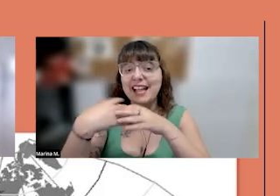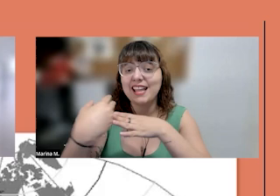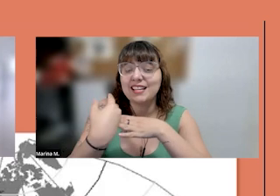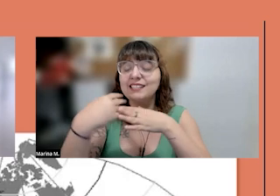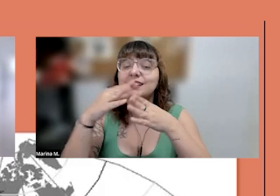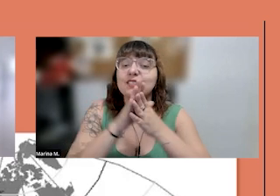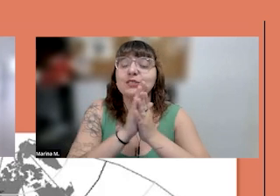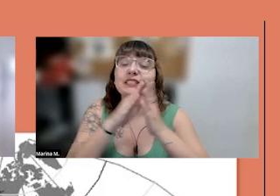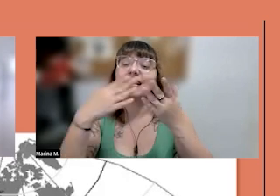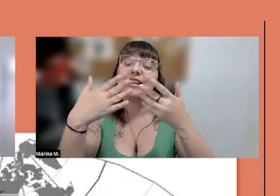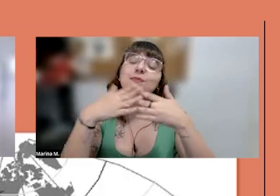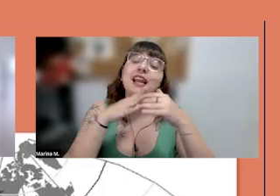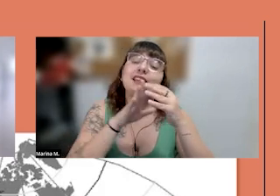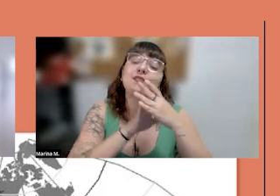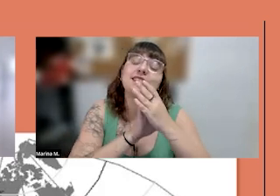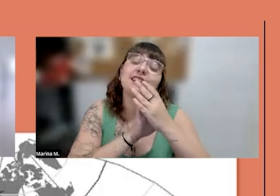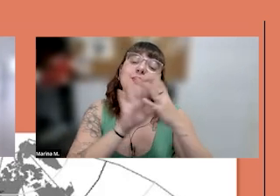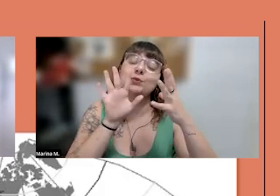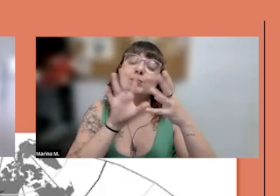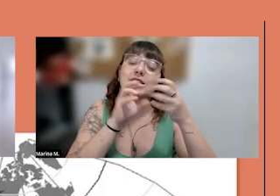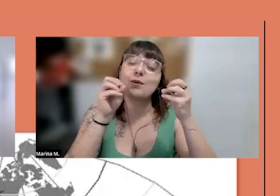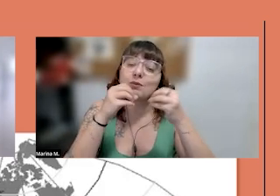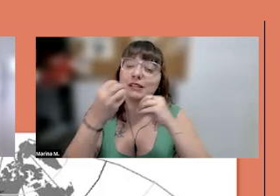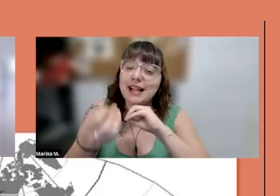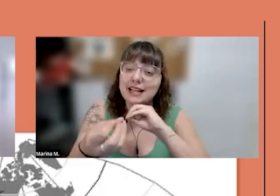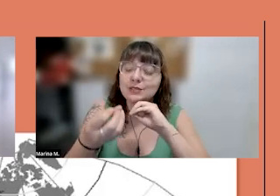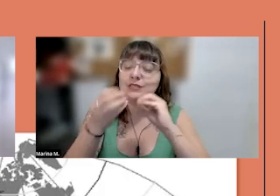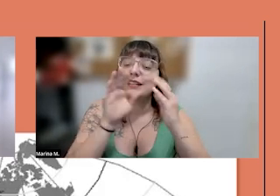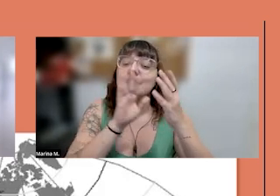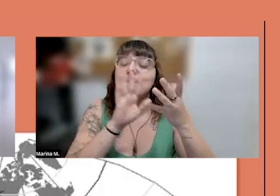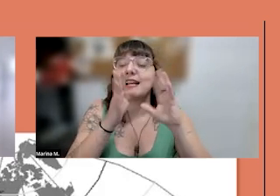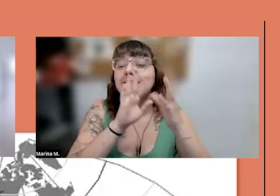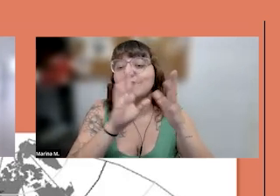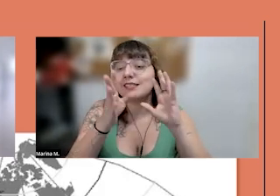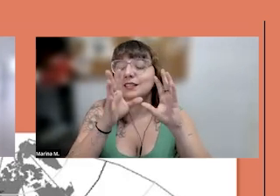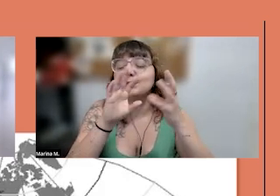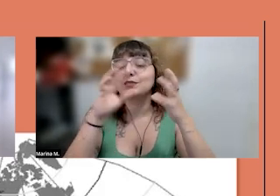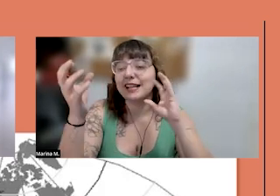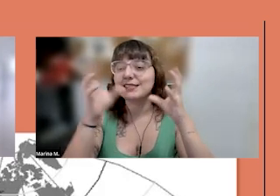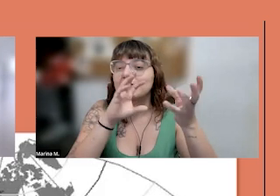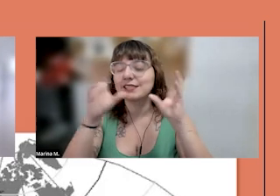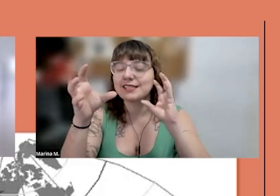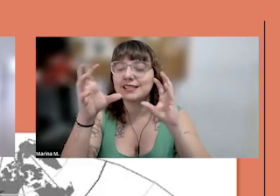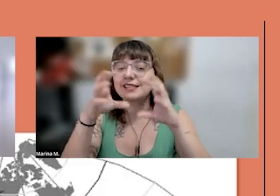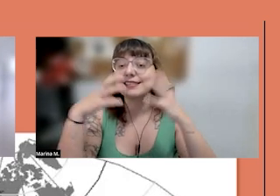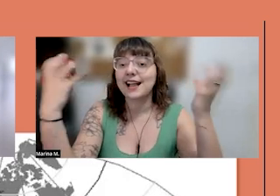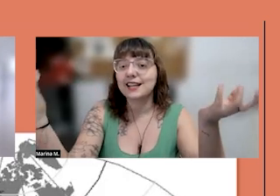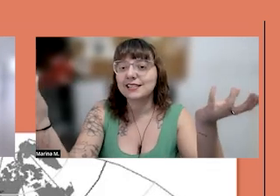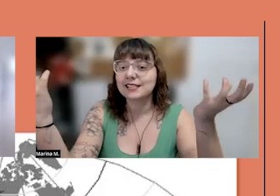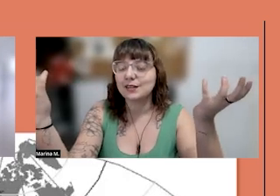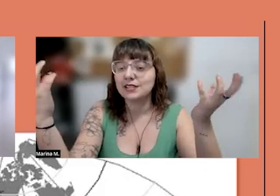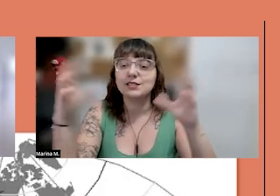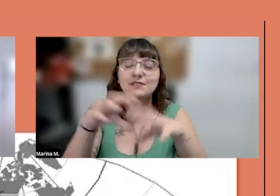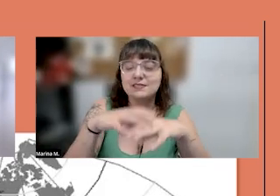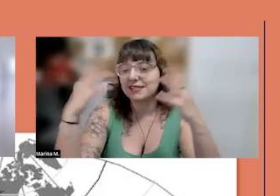a ideia do TM é que você use com cuidado e preste atenção nessa área